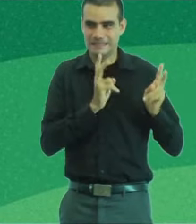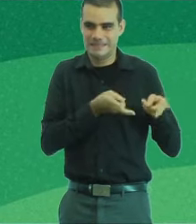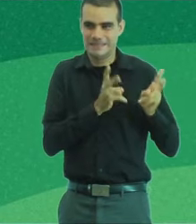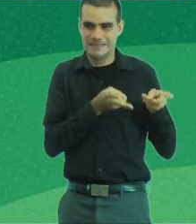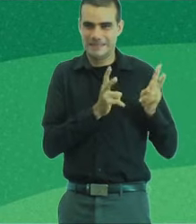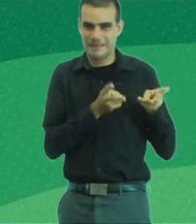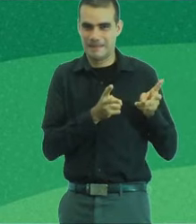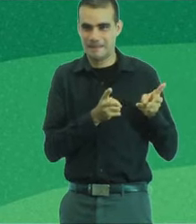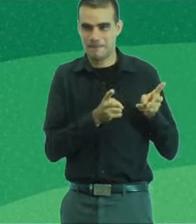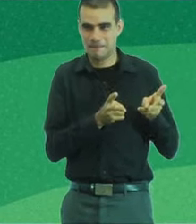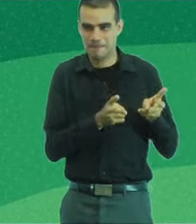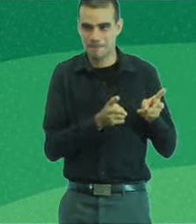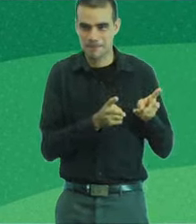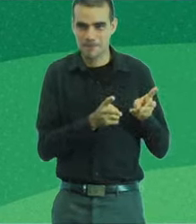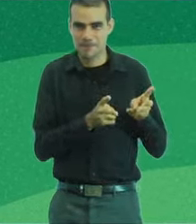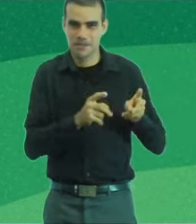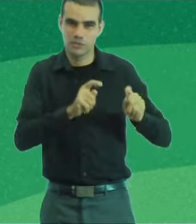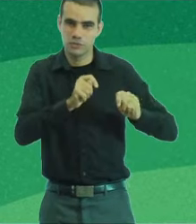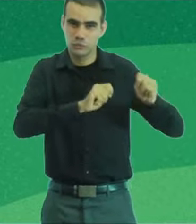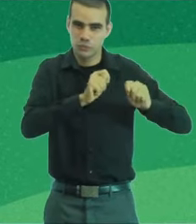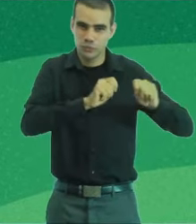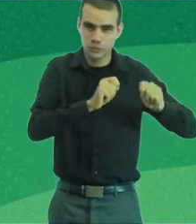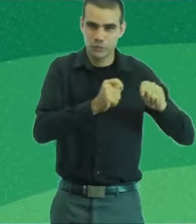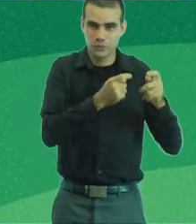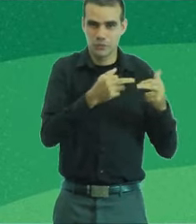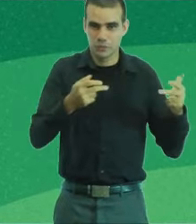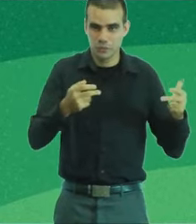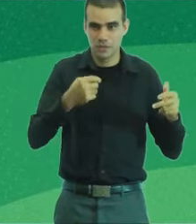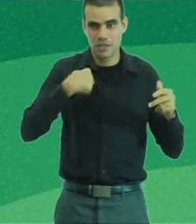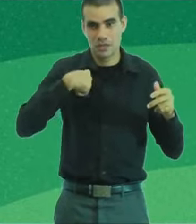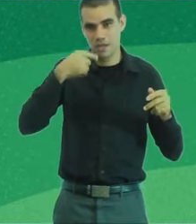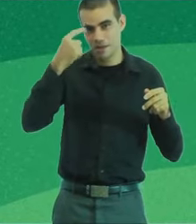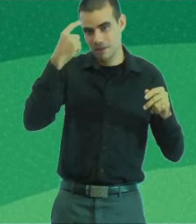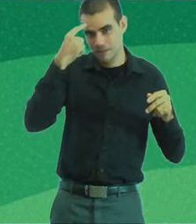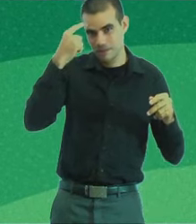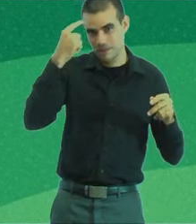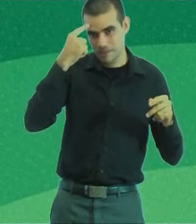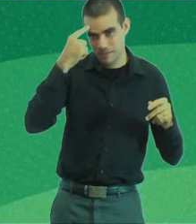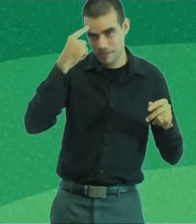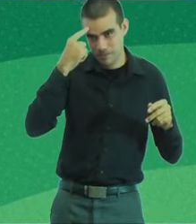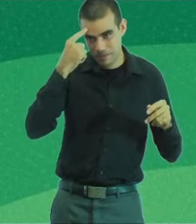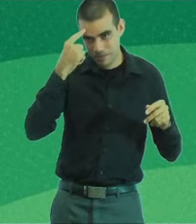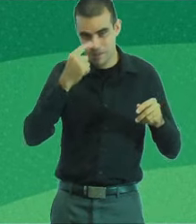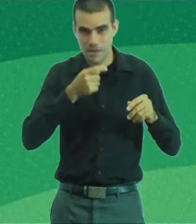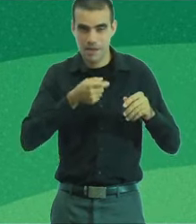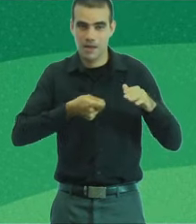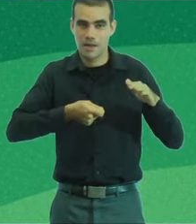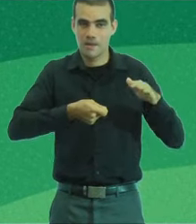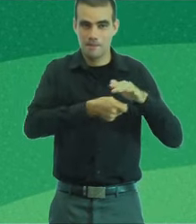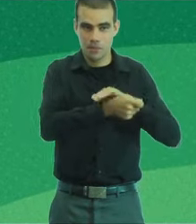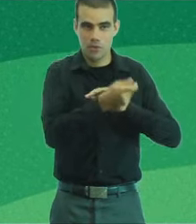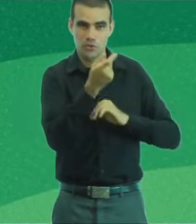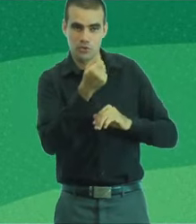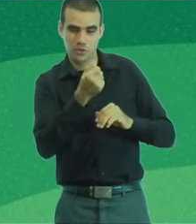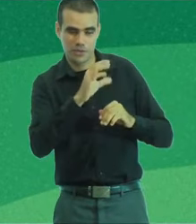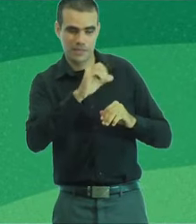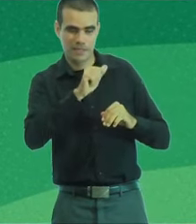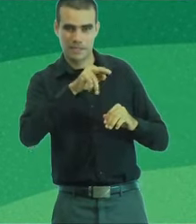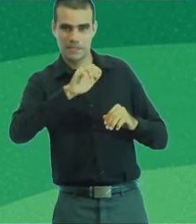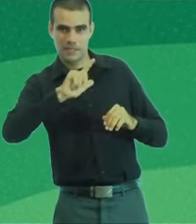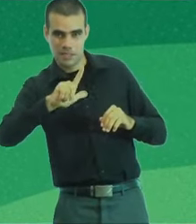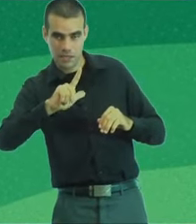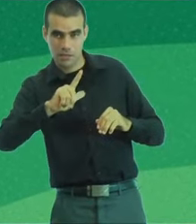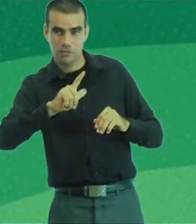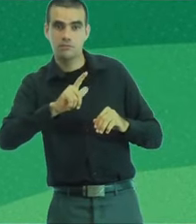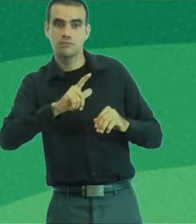vocês acham que é legal a gente produzir mais conteúdo e eu vejo aqui que tem várias pessoas que apoiam o canal financeiramente fazem isso funcionar e